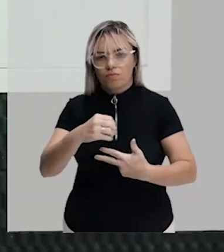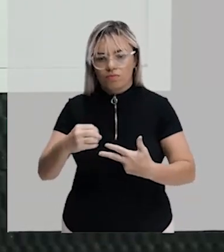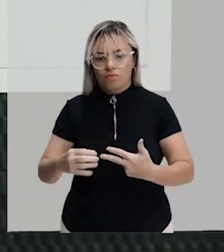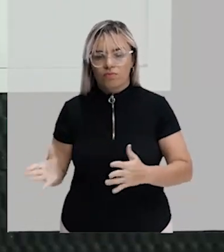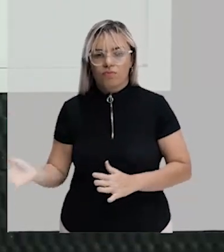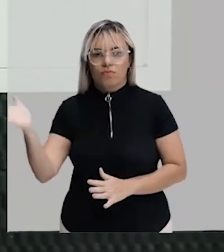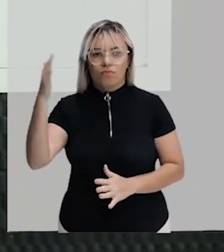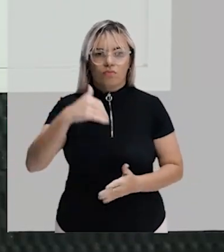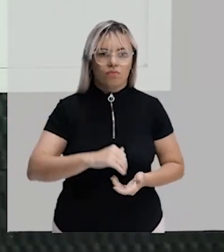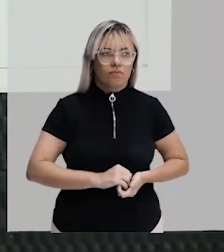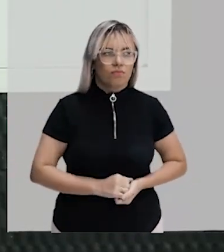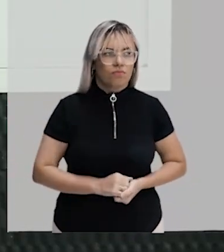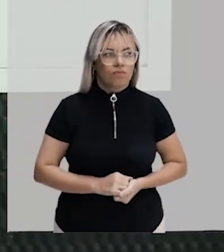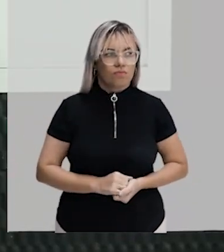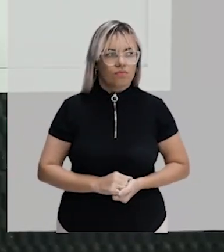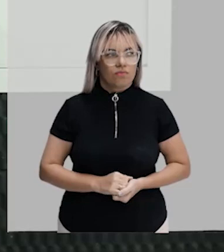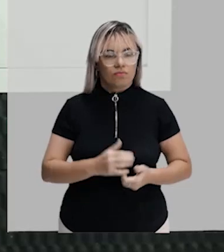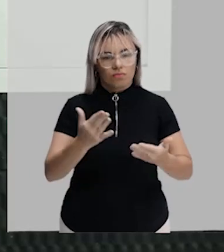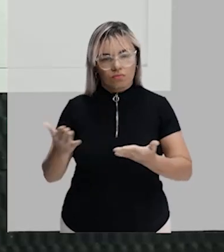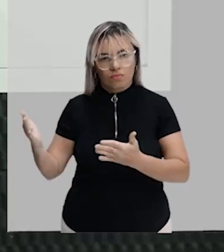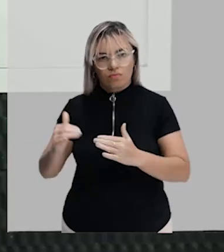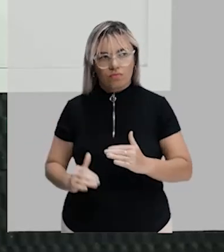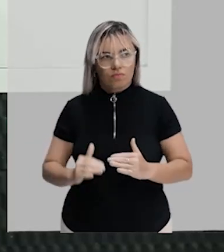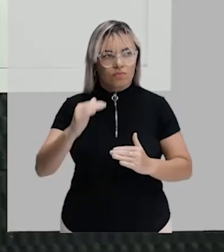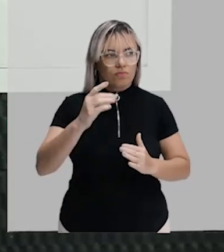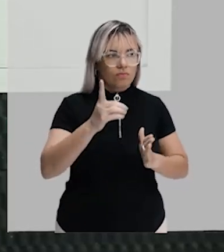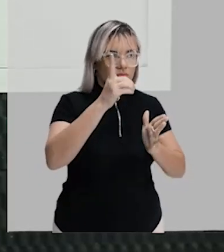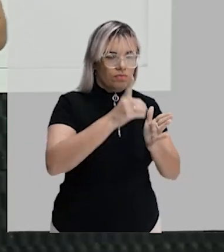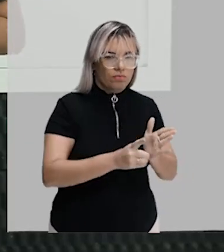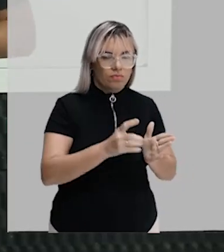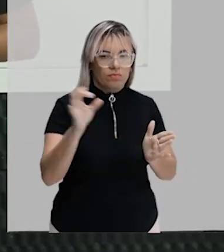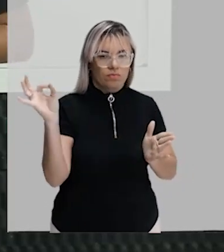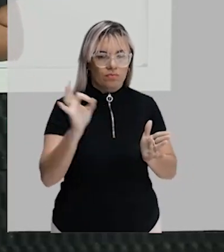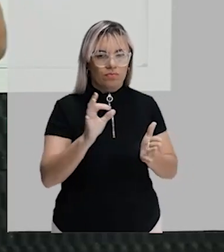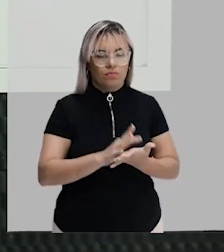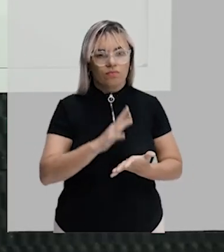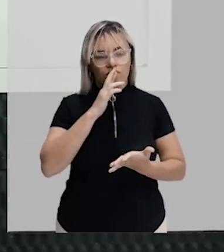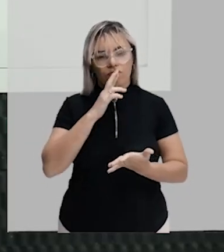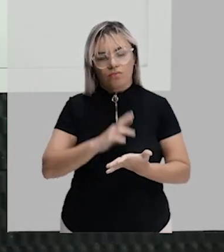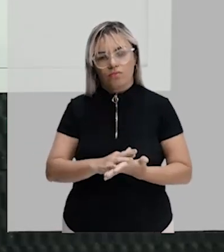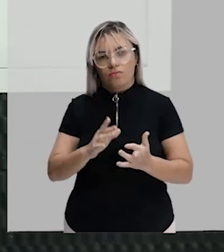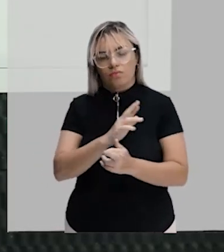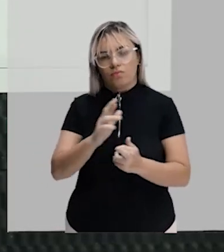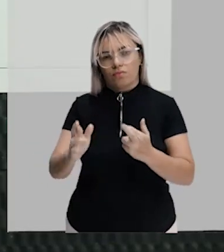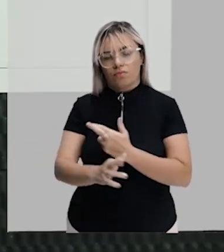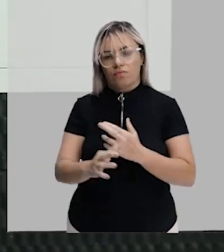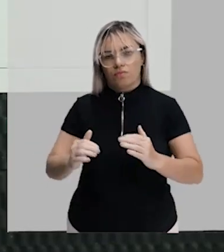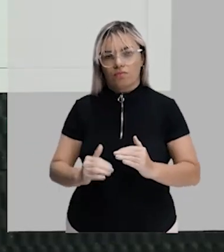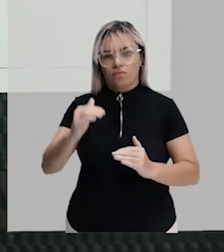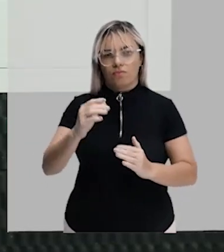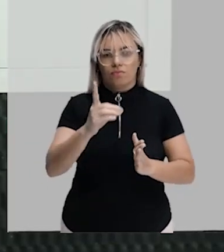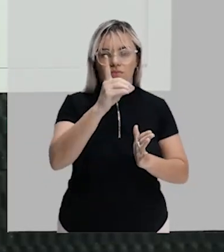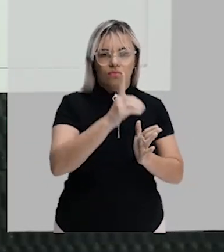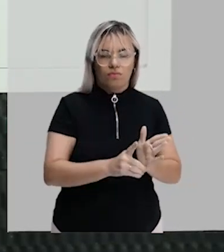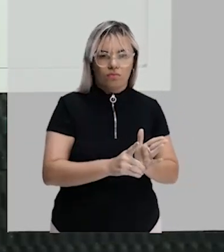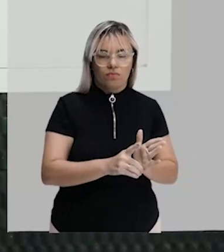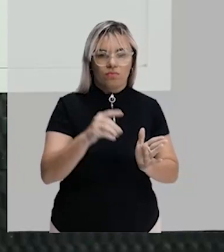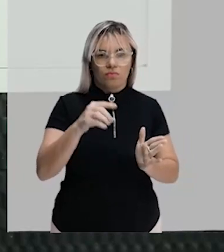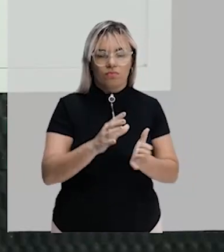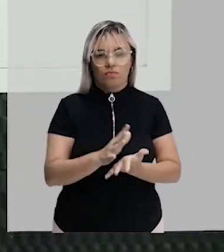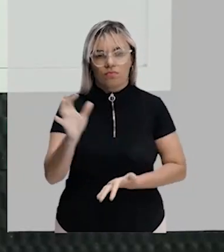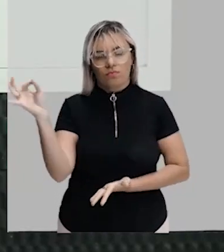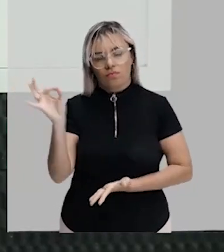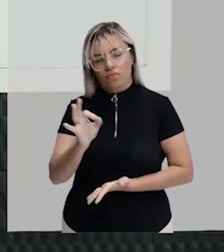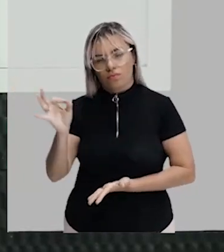lá, turminha. Aumentos e descontos percentuais. Resolver problemas que envolvem aumentos e descontos percentuais, algo que